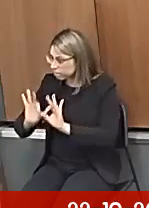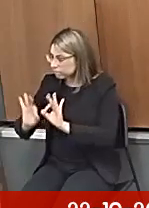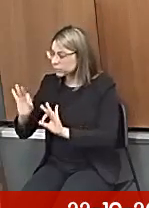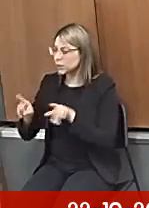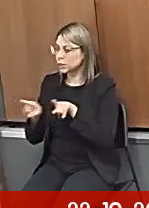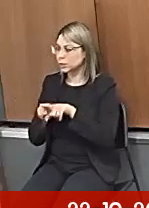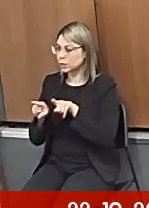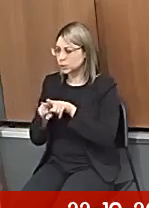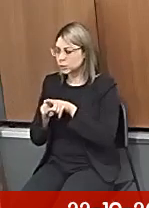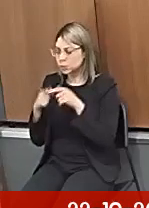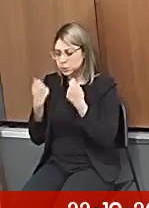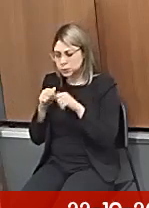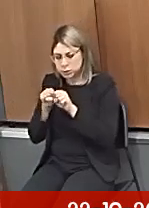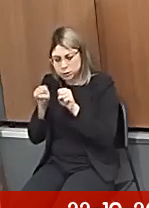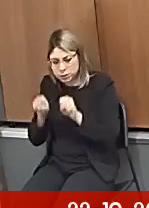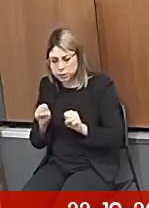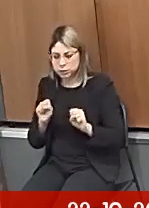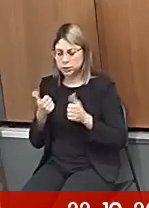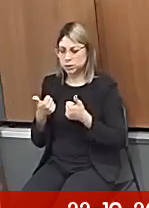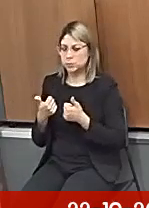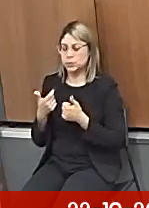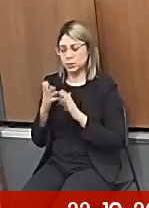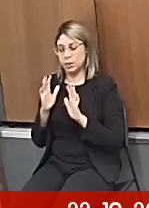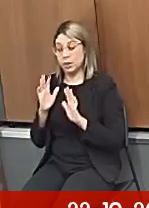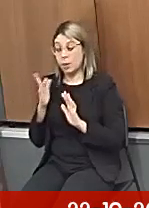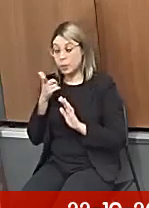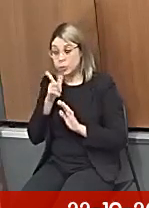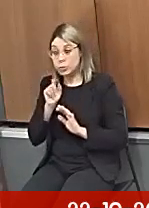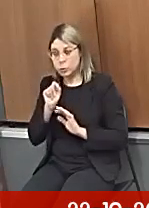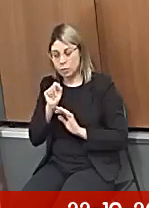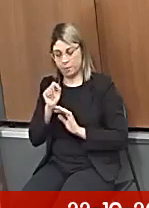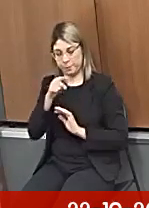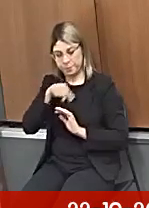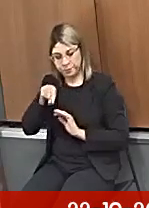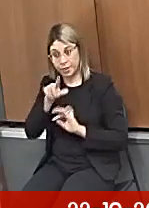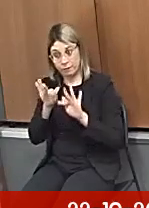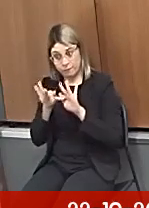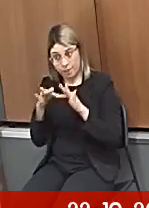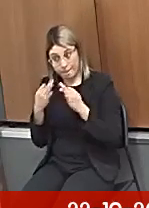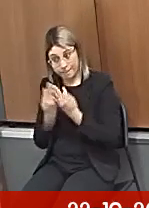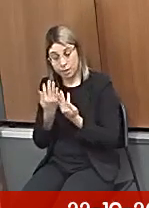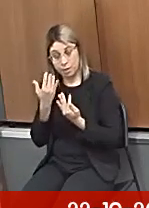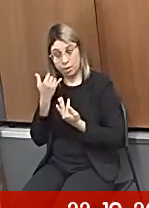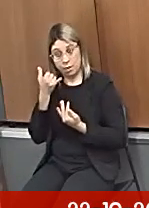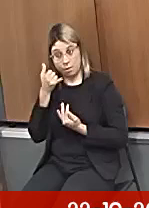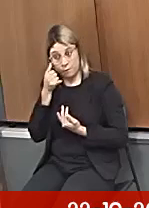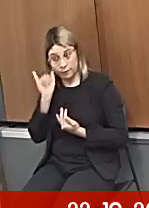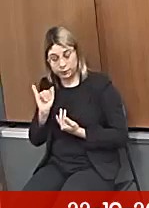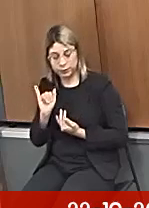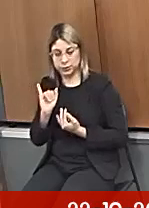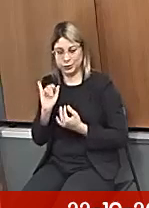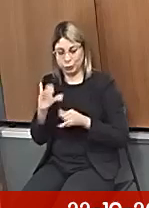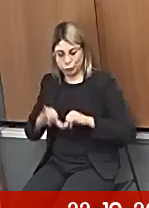de forma sistematizada, tanto para que essas famílias elas não sofram essa dupla